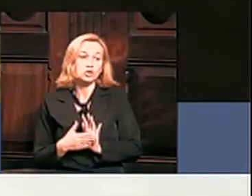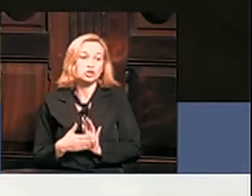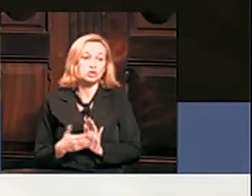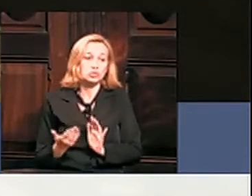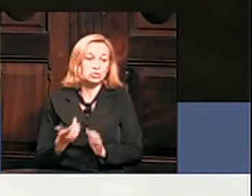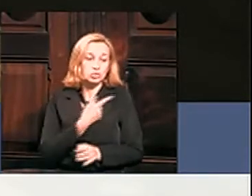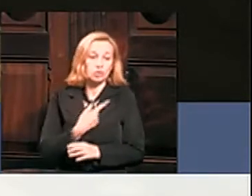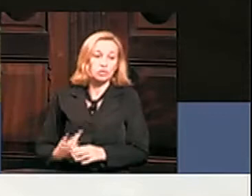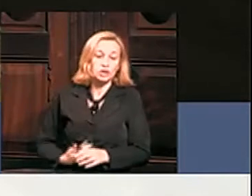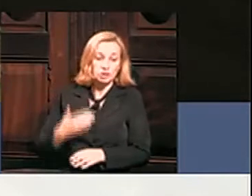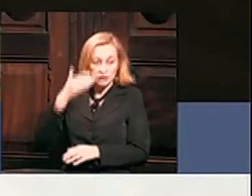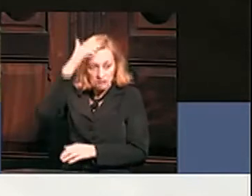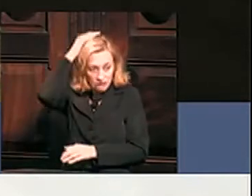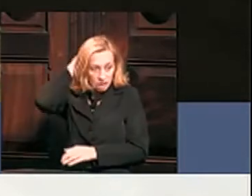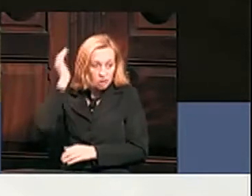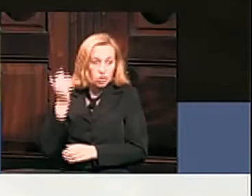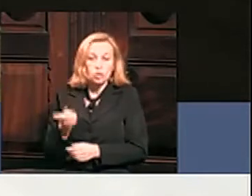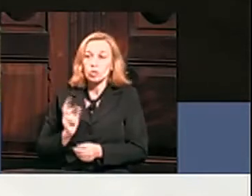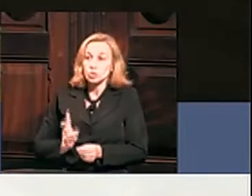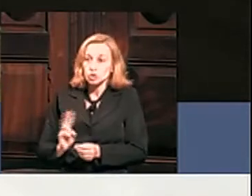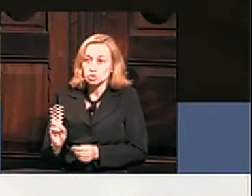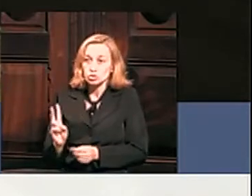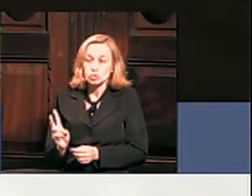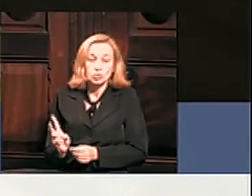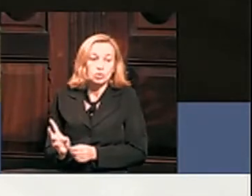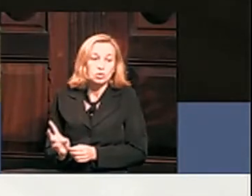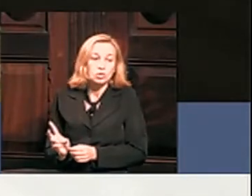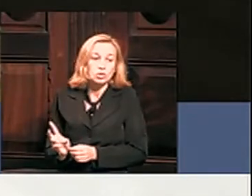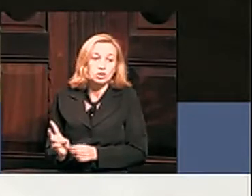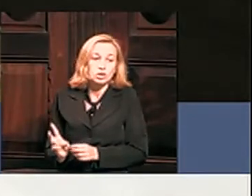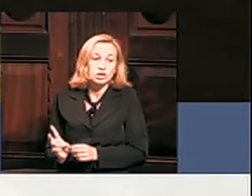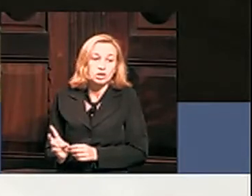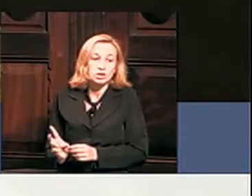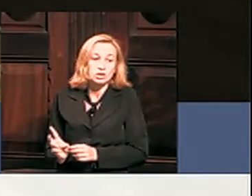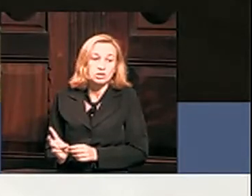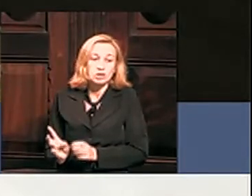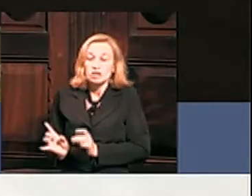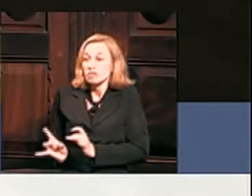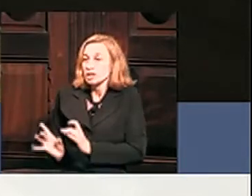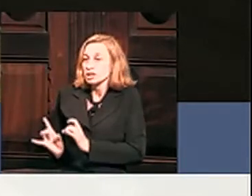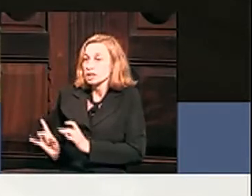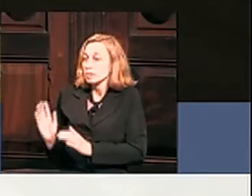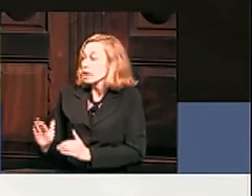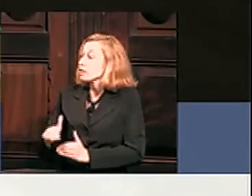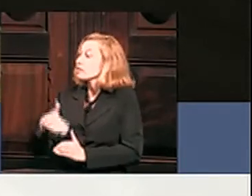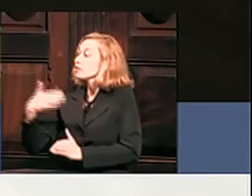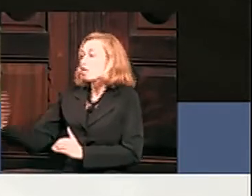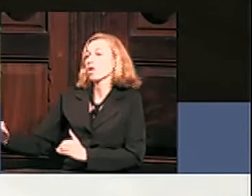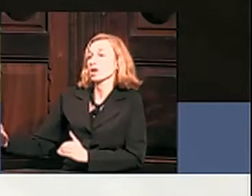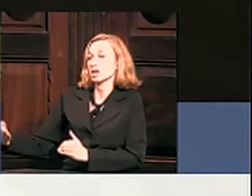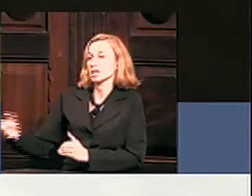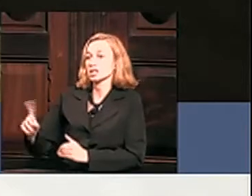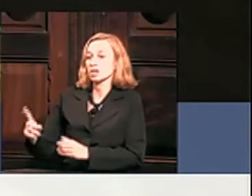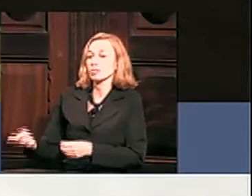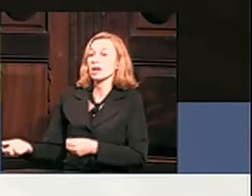Temer continua sendo a do mercado internacional para o barril do petróleo.